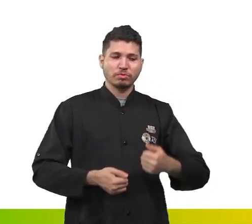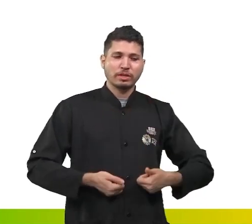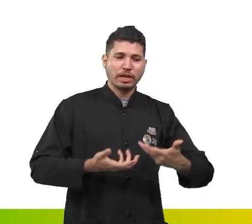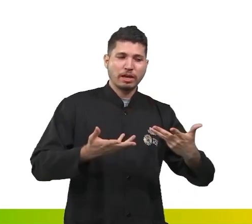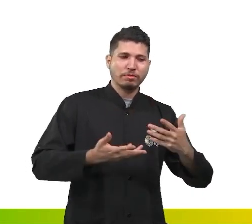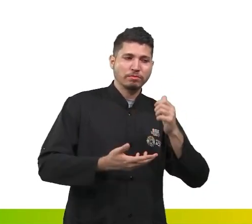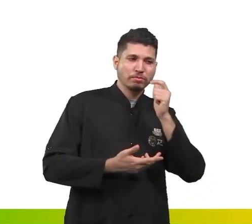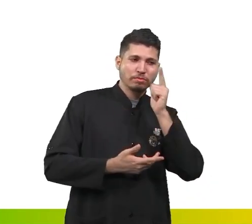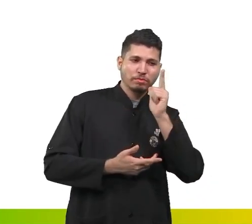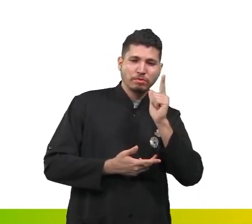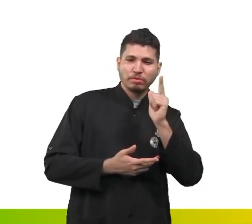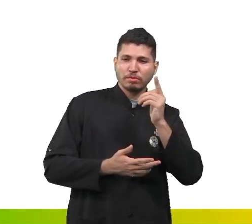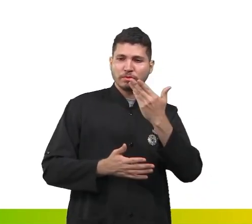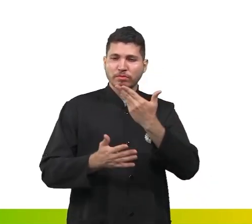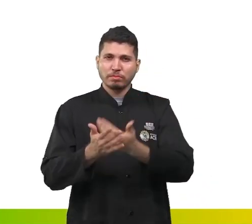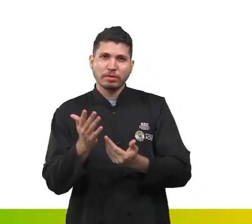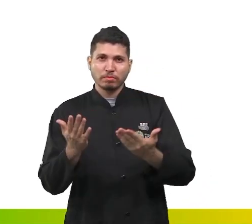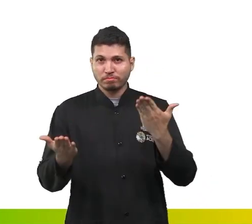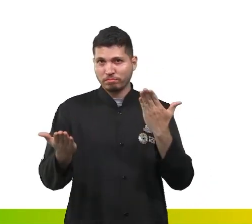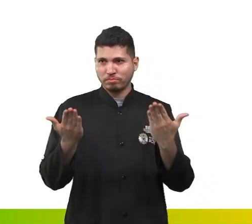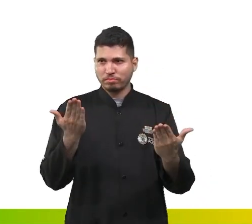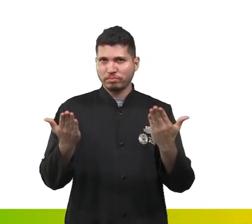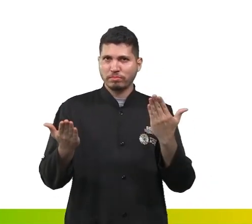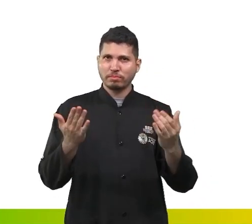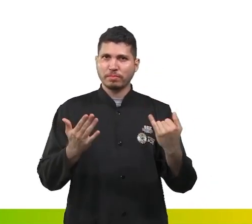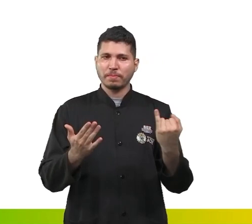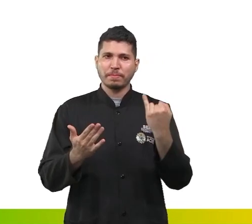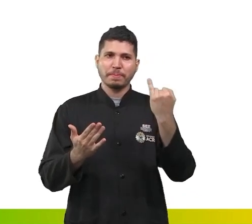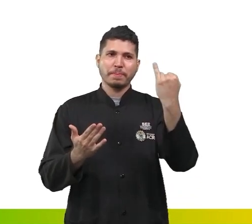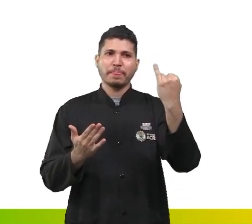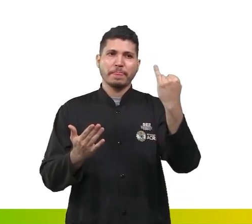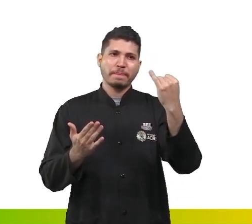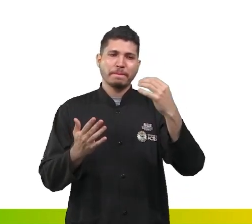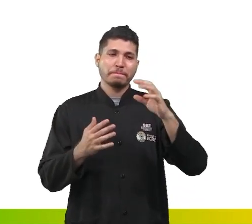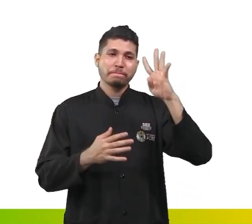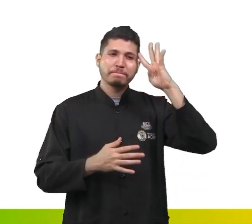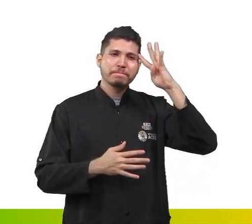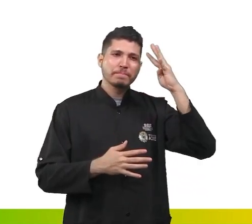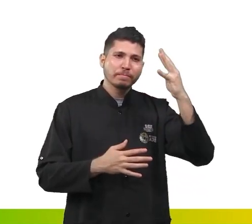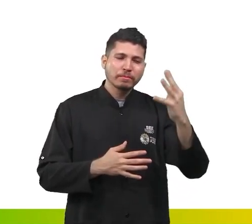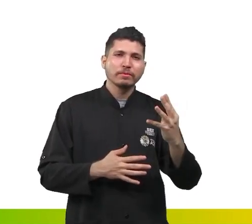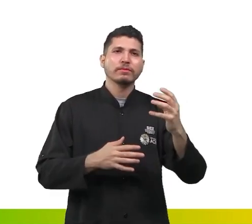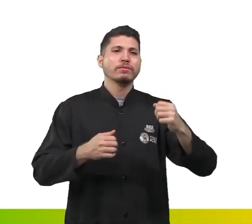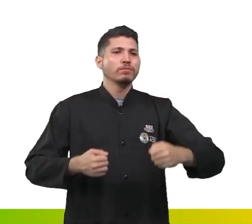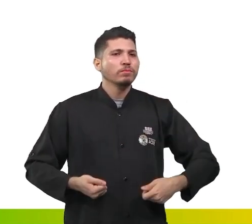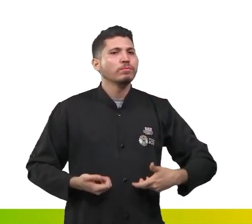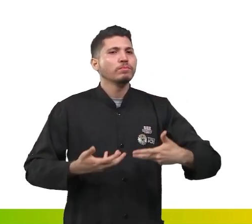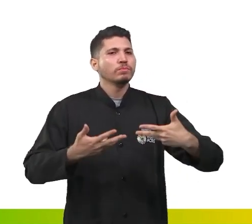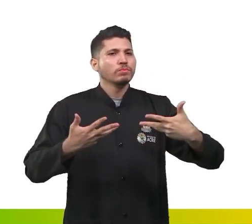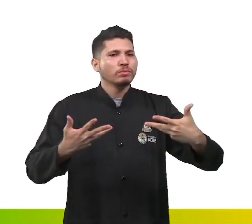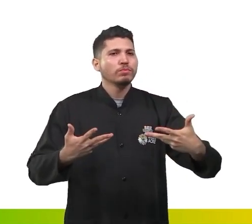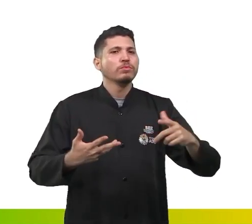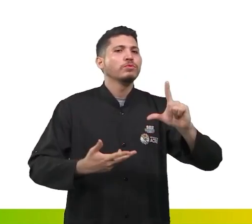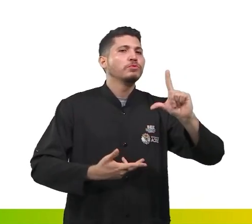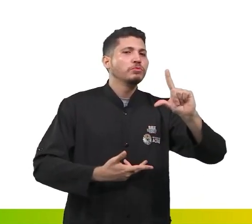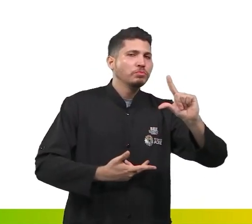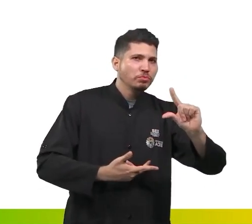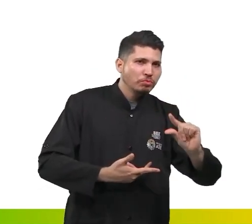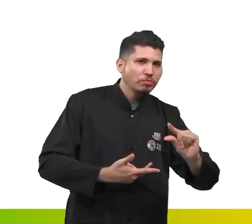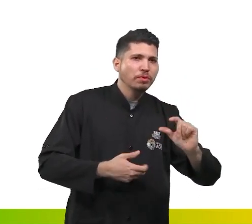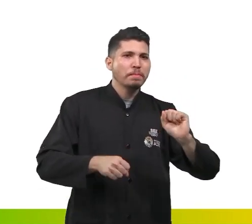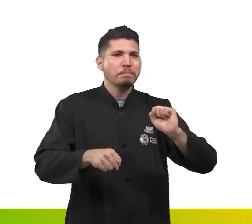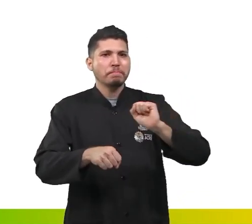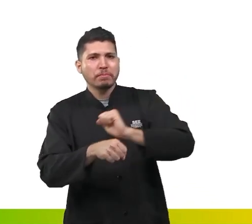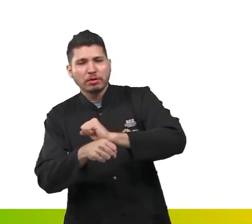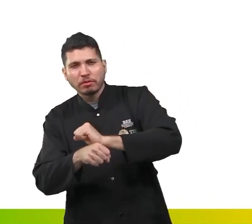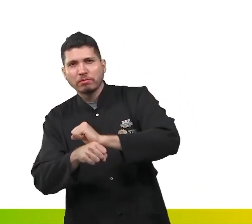tenho. Terceiro, tomar decisões sobre quais gastos cortar, reduzir